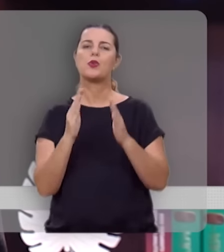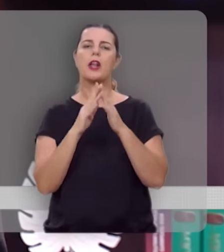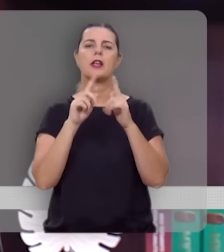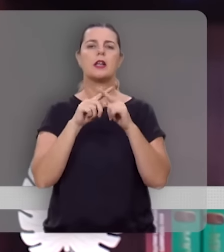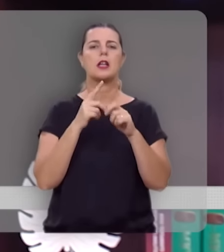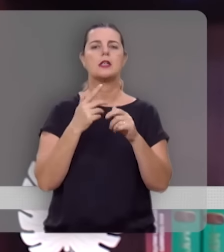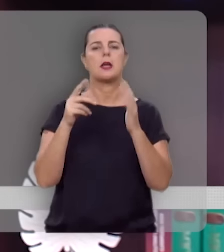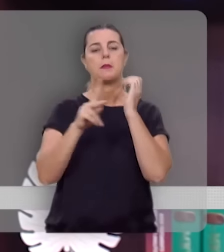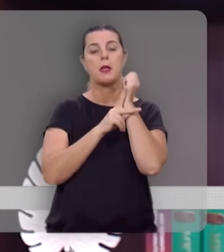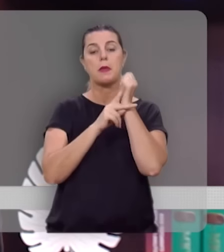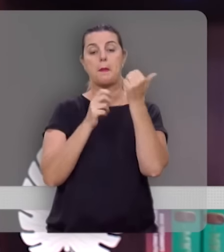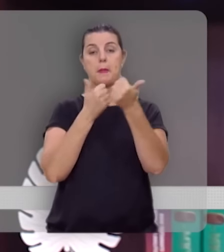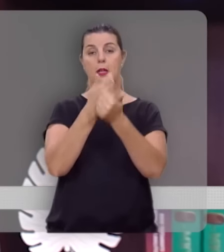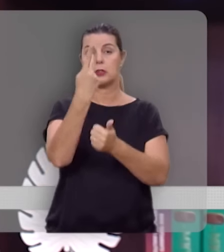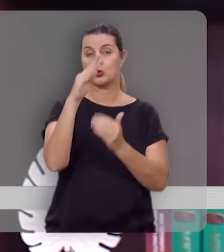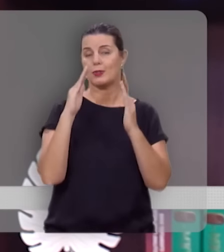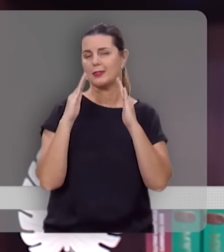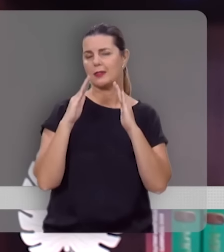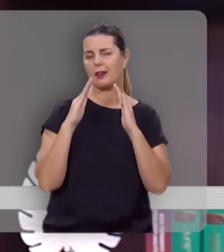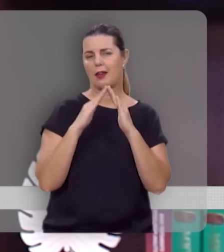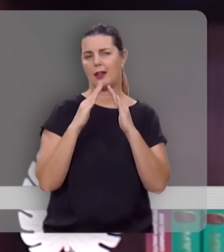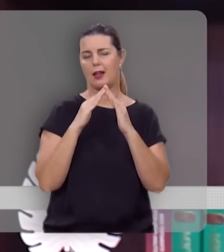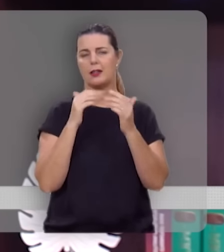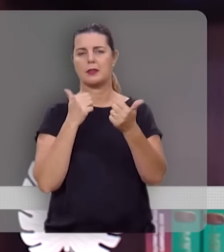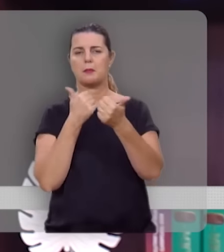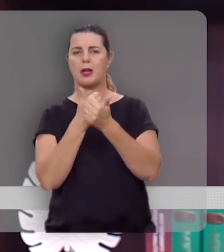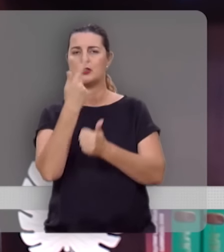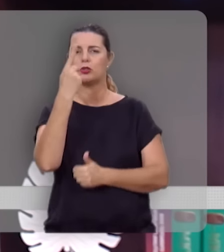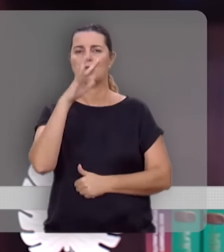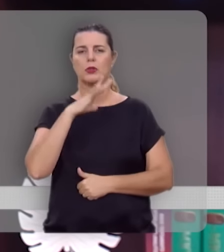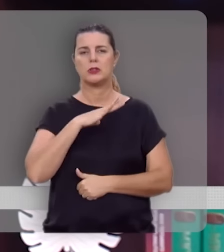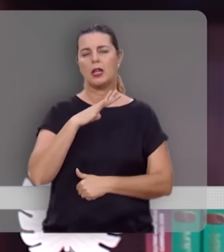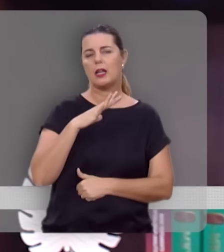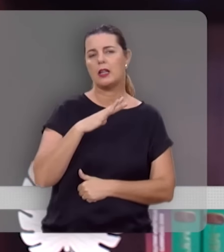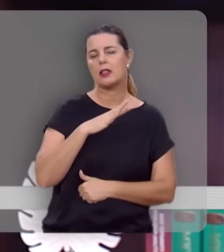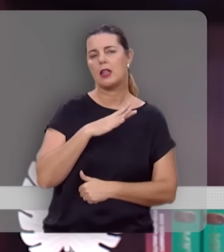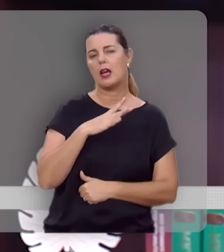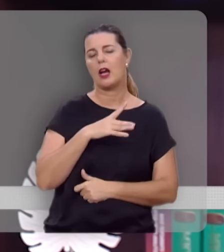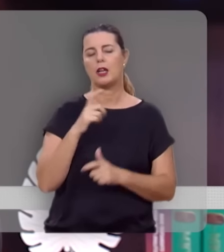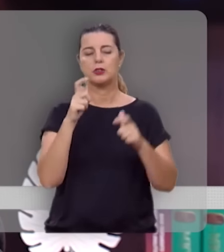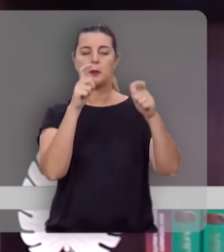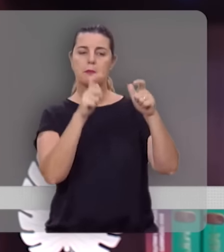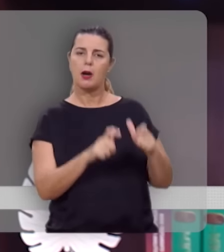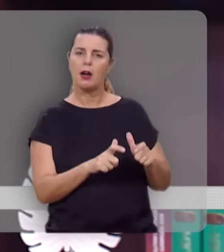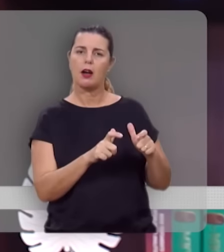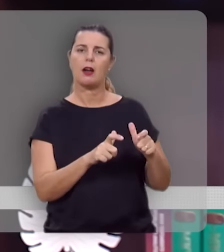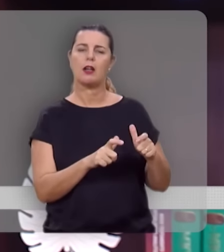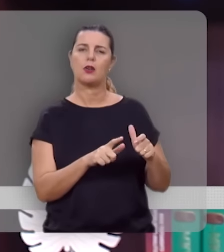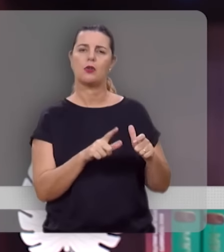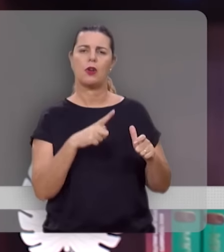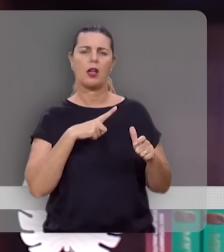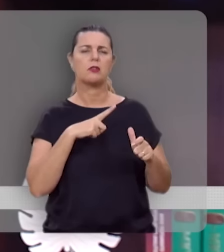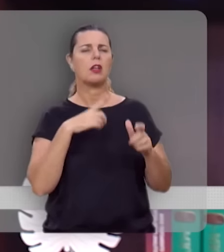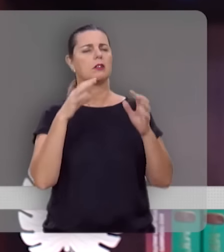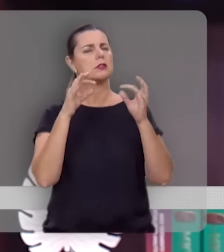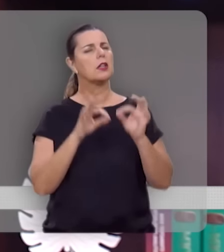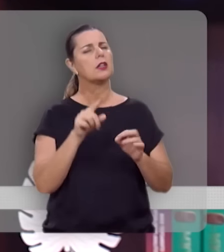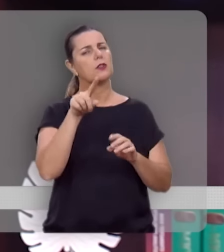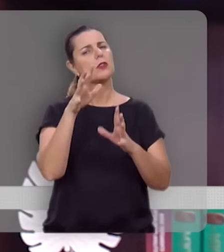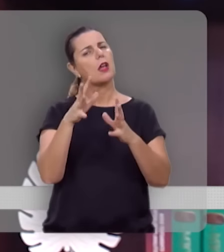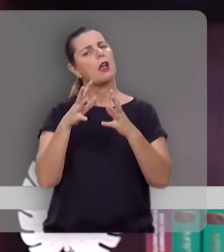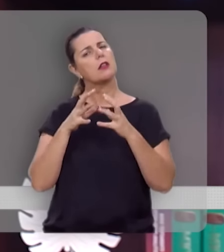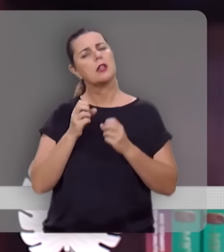igreja presbiteriana perto de você, na sua cidade, no seu bairro. Eu tenho convicção que você será muito bem